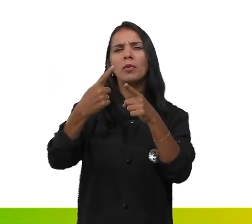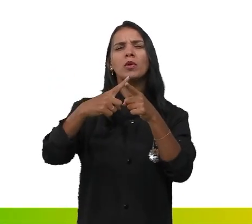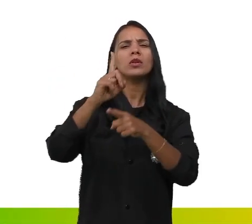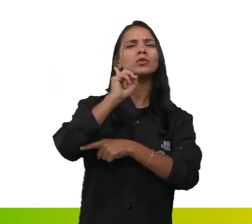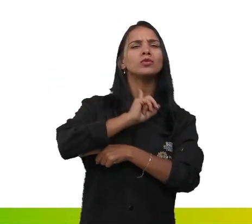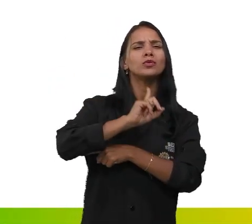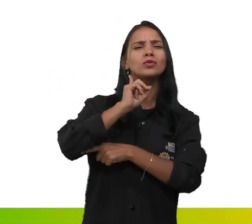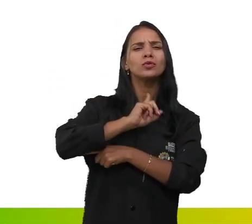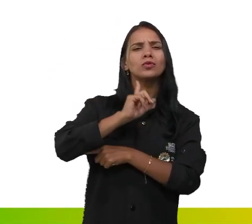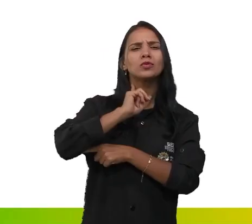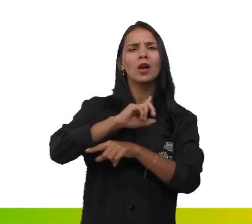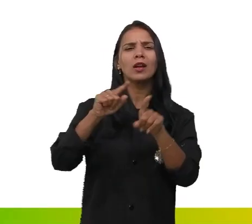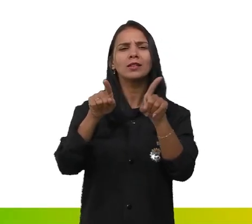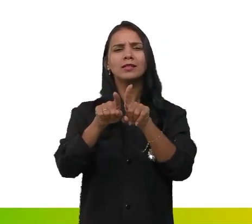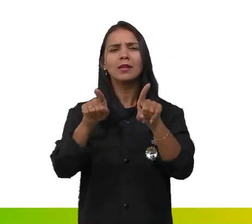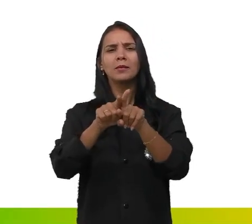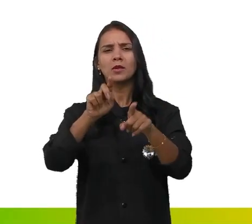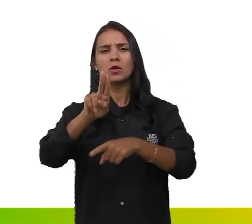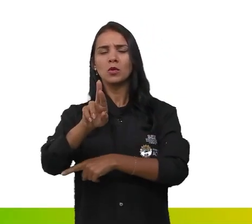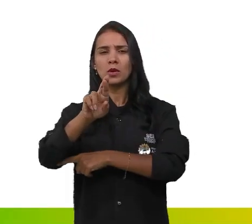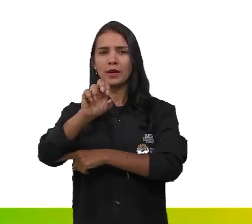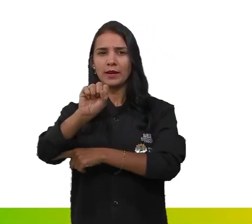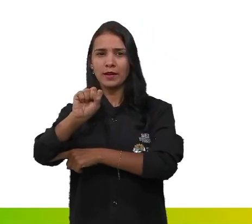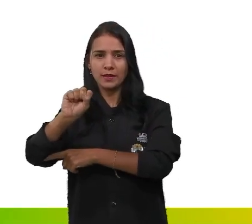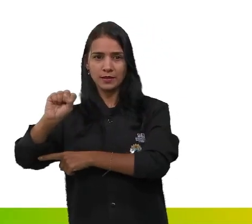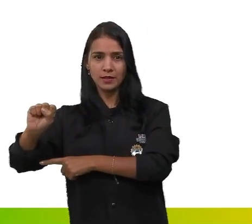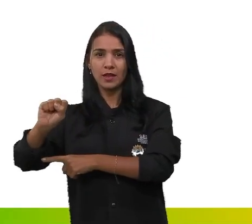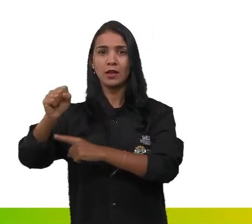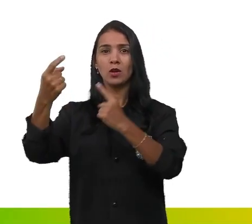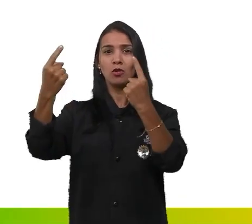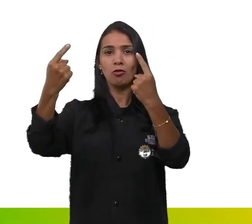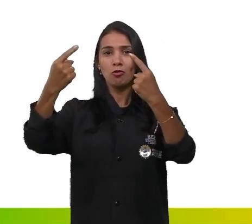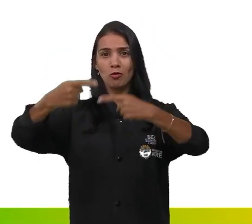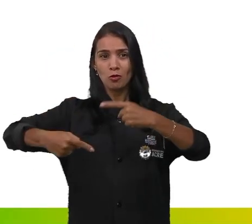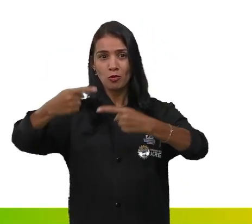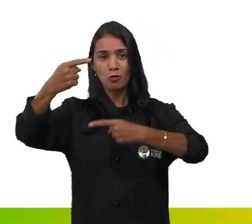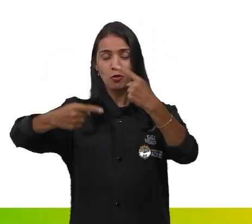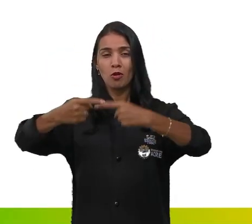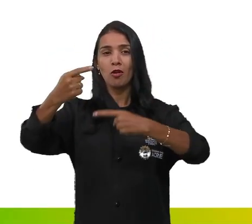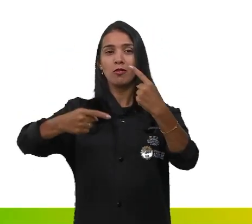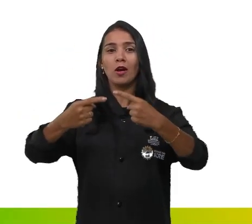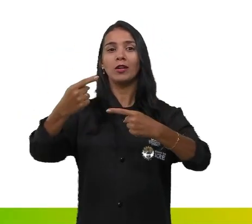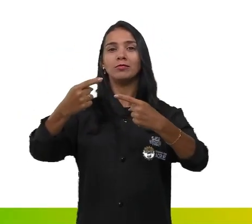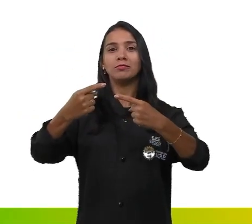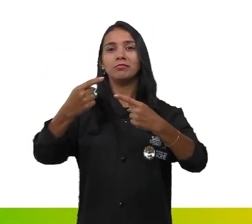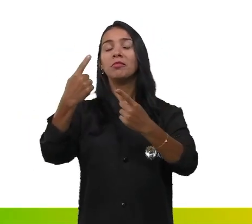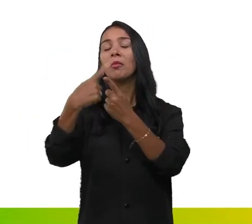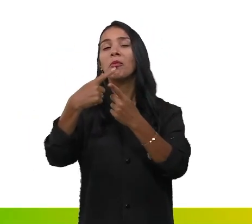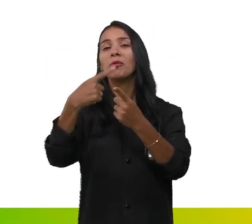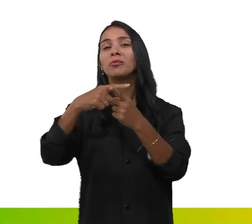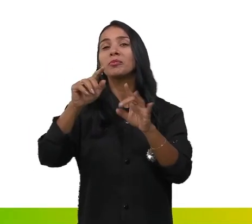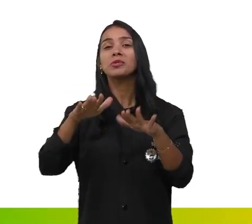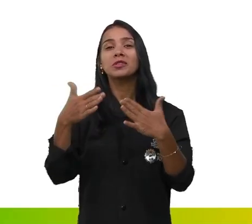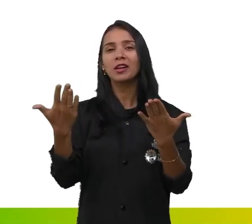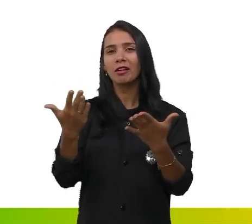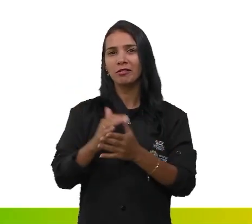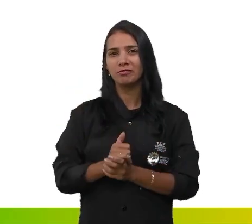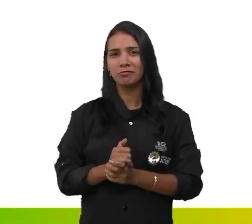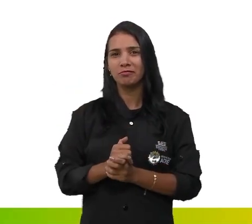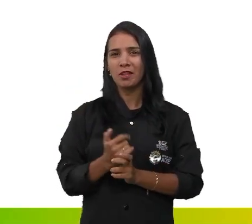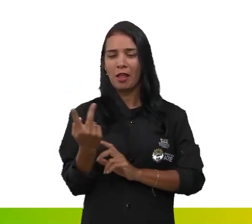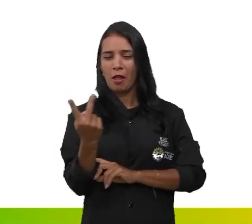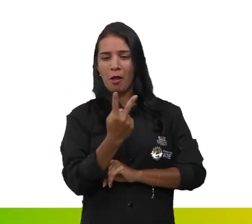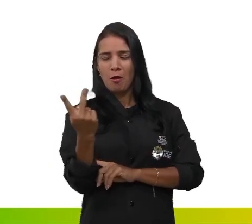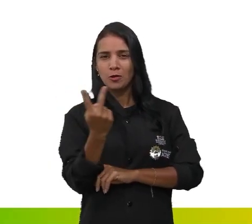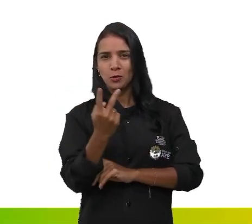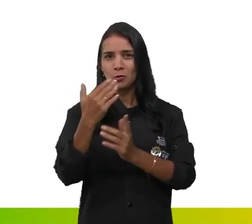Unidos e o URSS, também conhecida como União Soviética, se tornaram rivais? Porque essas